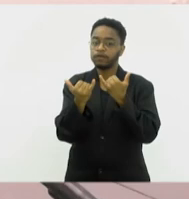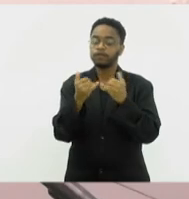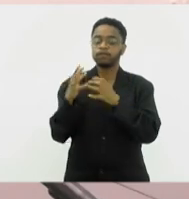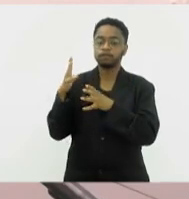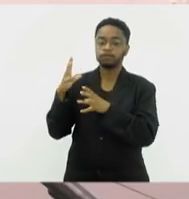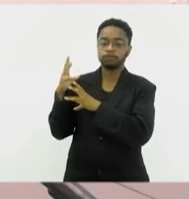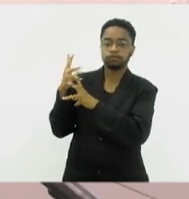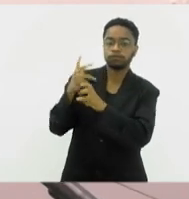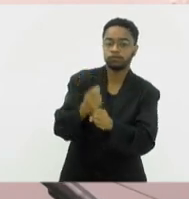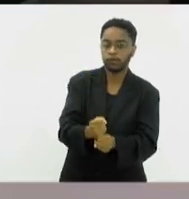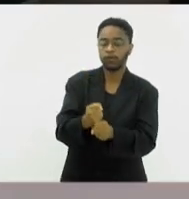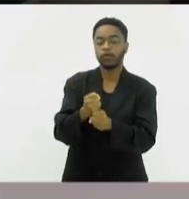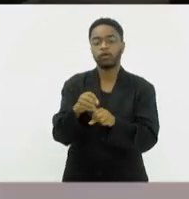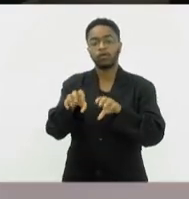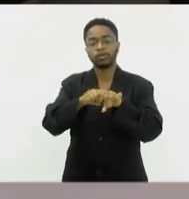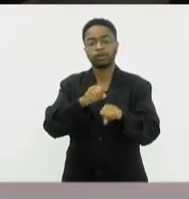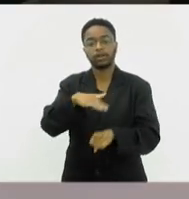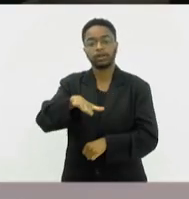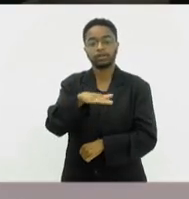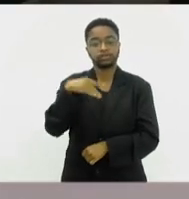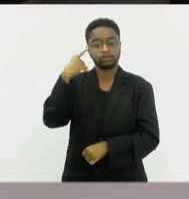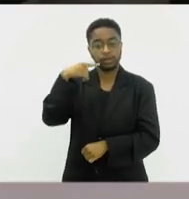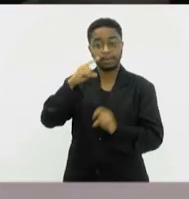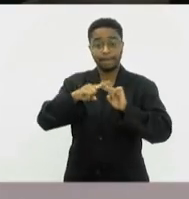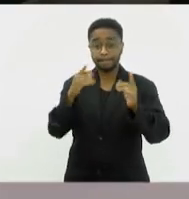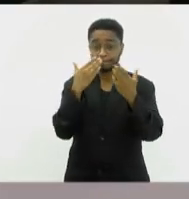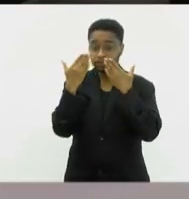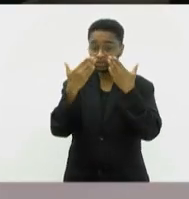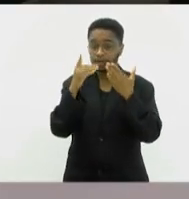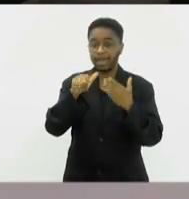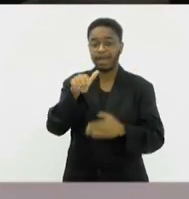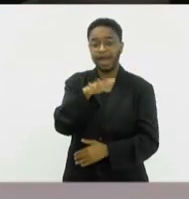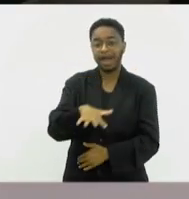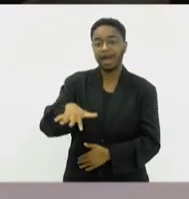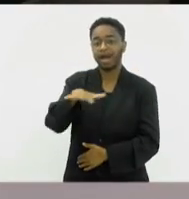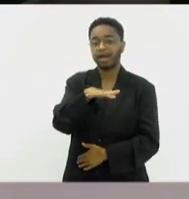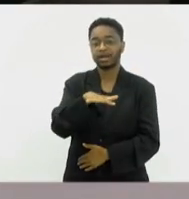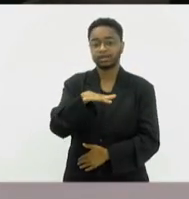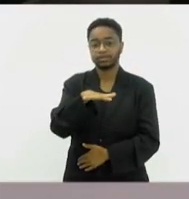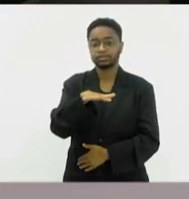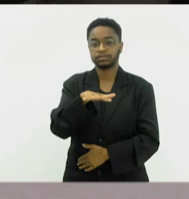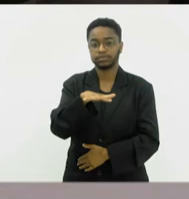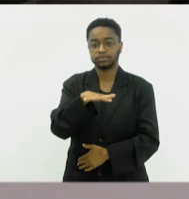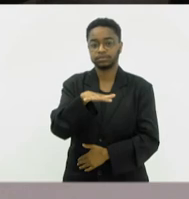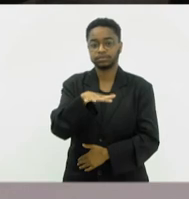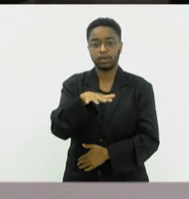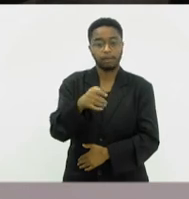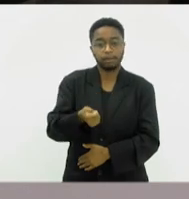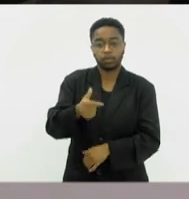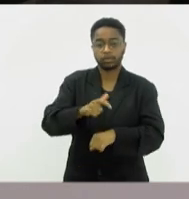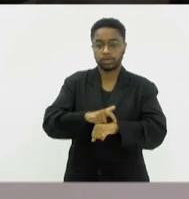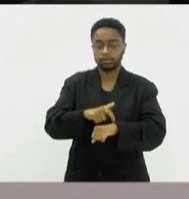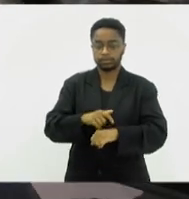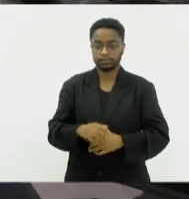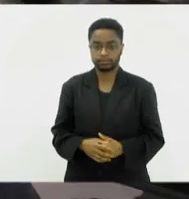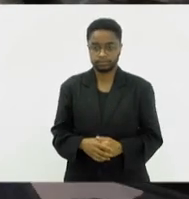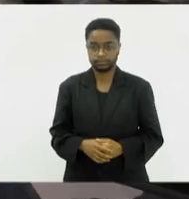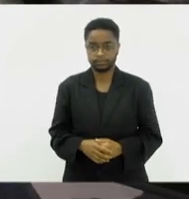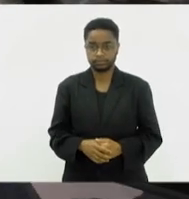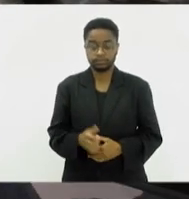histórica da formação do direito. Já a psicologia é um campo que vem se debruçando mais recentemente. Uma pequena parte? Claro, deputado. Vossa